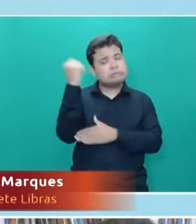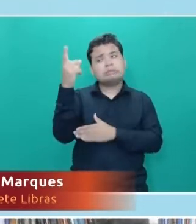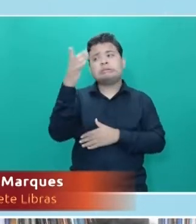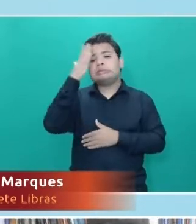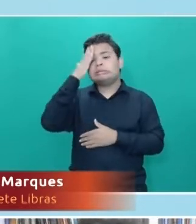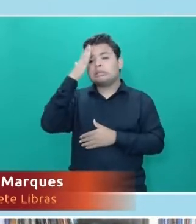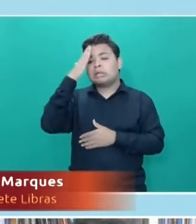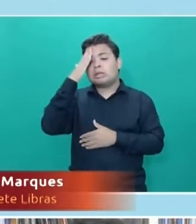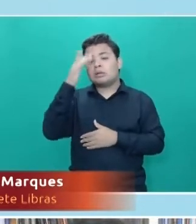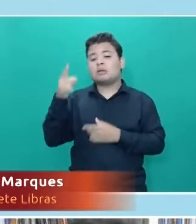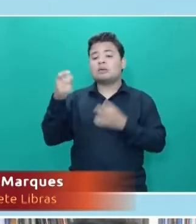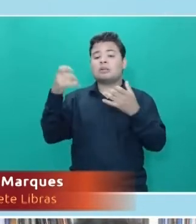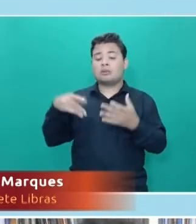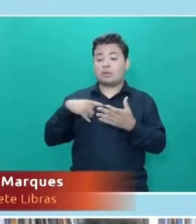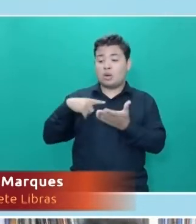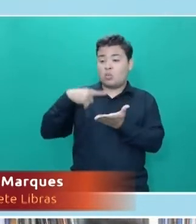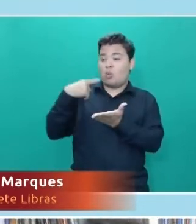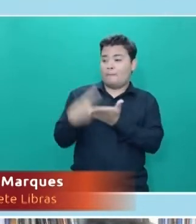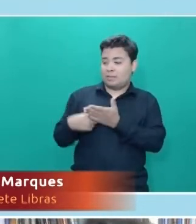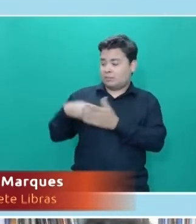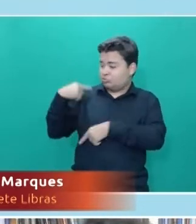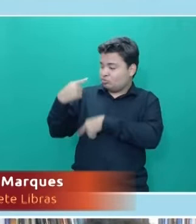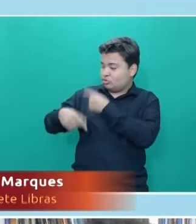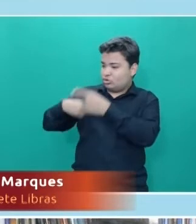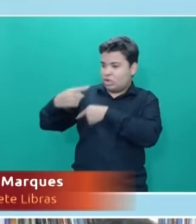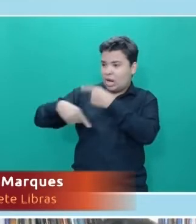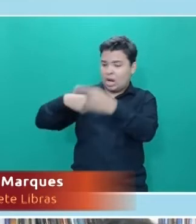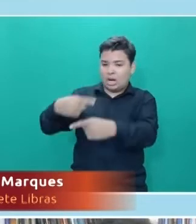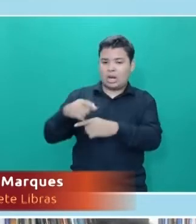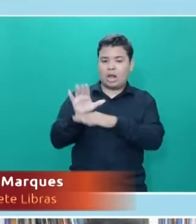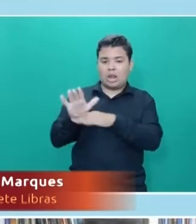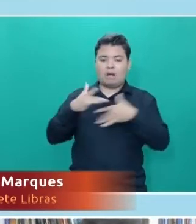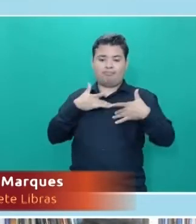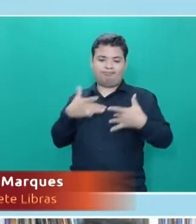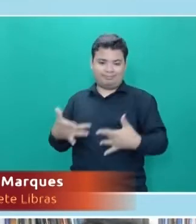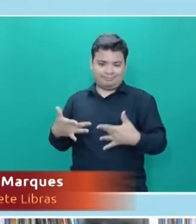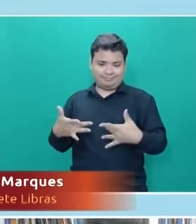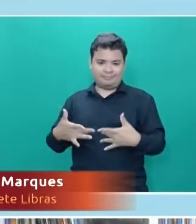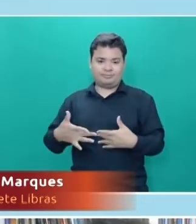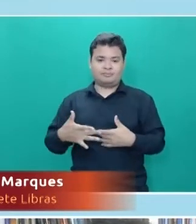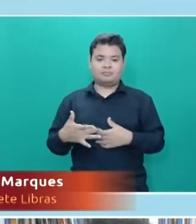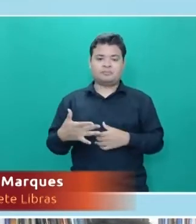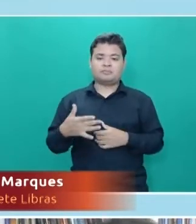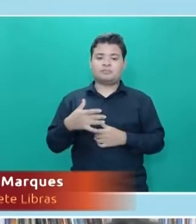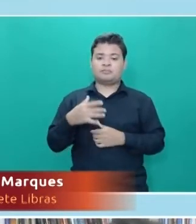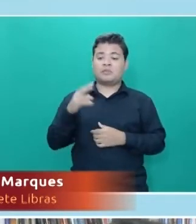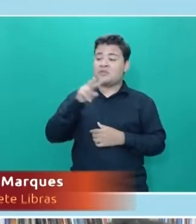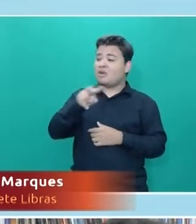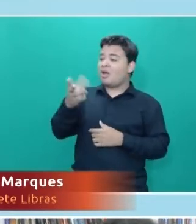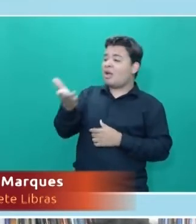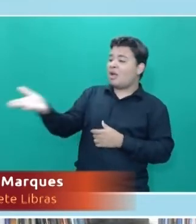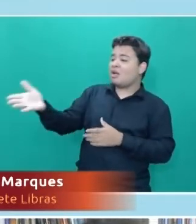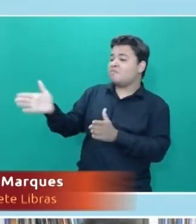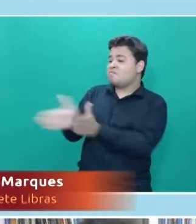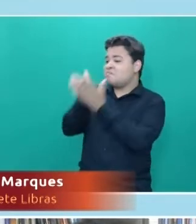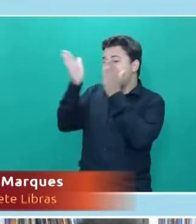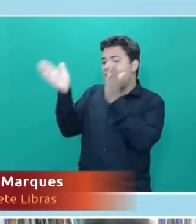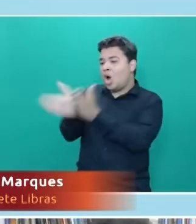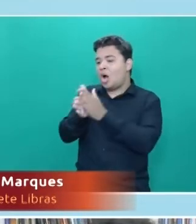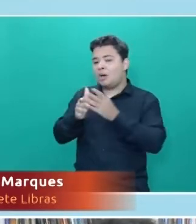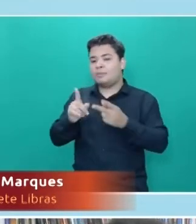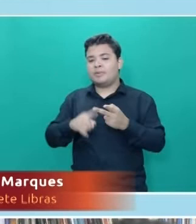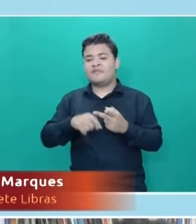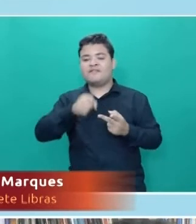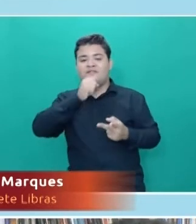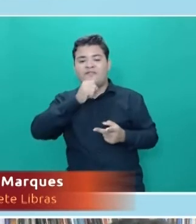o compromisso intergeracional. É o compromisso de solidariedade, de olhar para os pobres, de olhar para os velhos, de olhar para os inválidos,